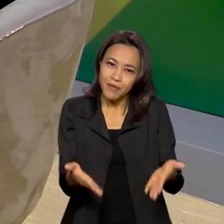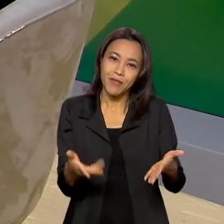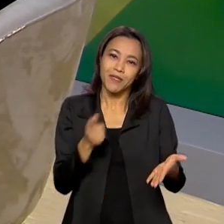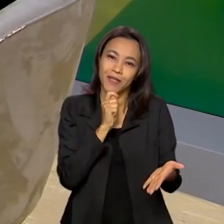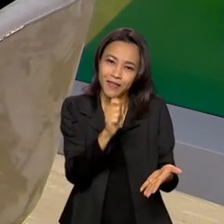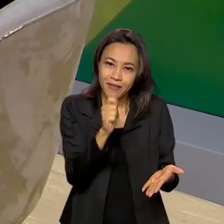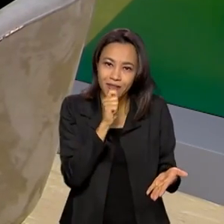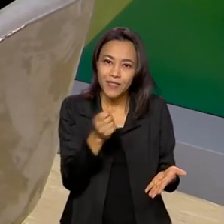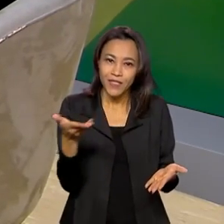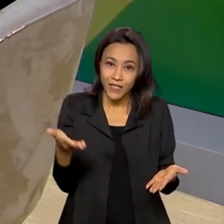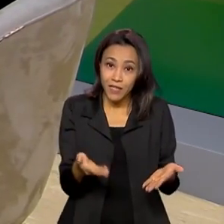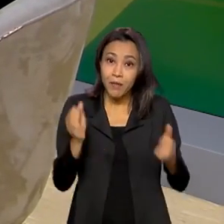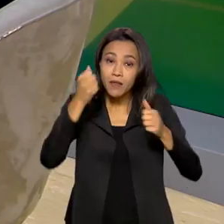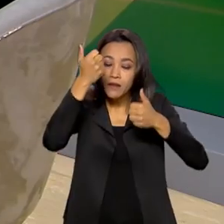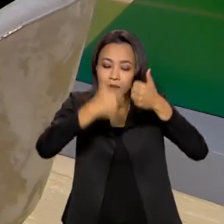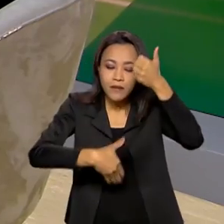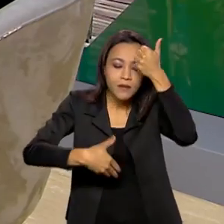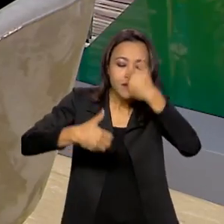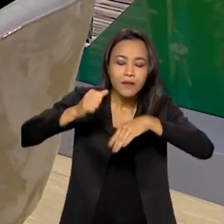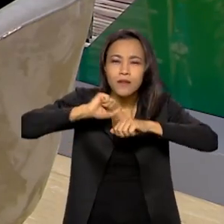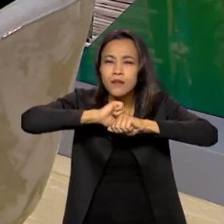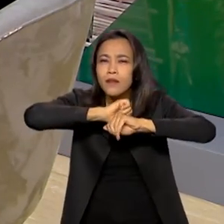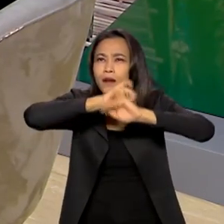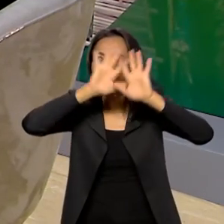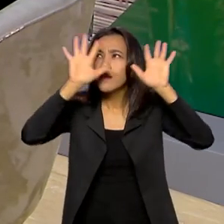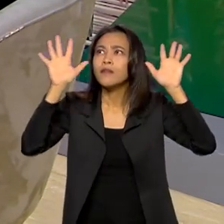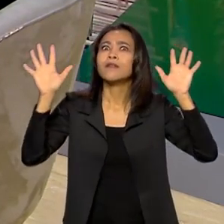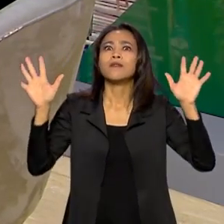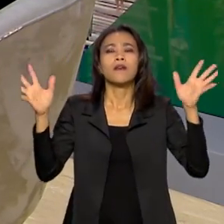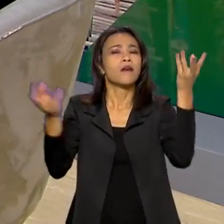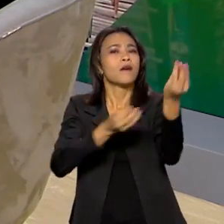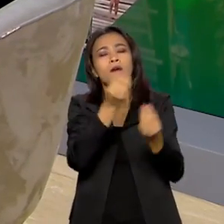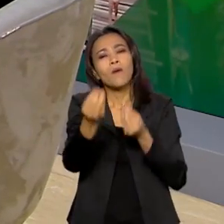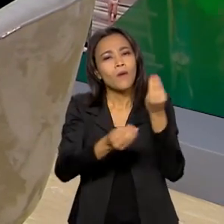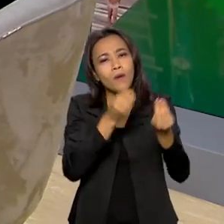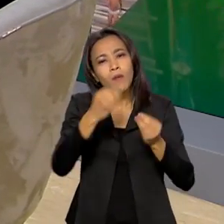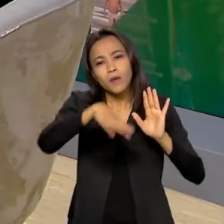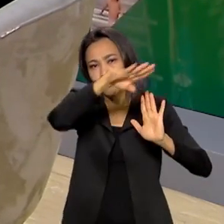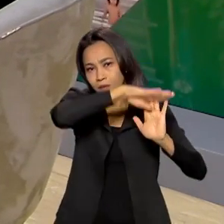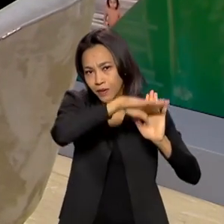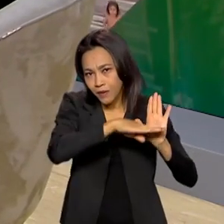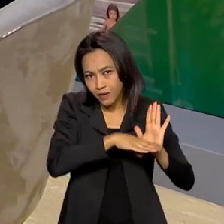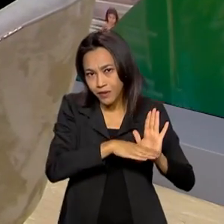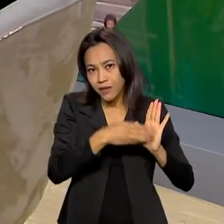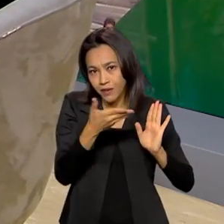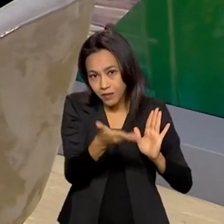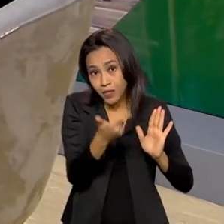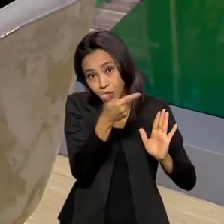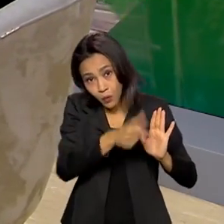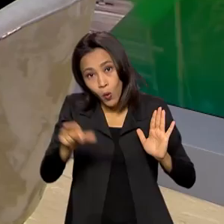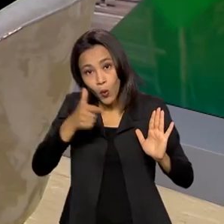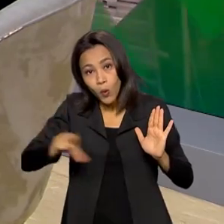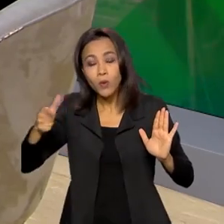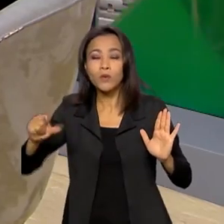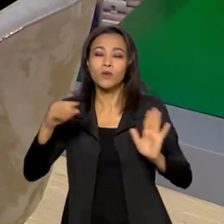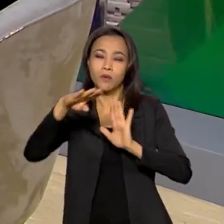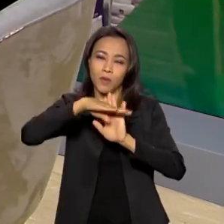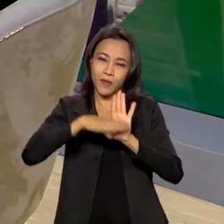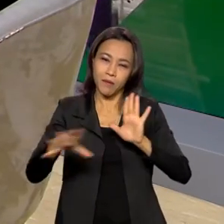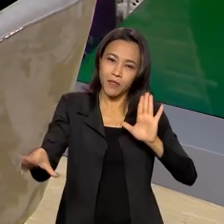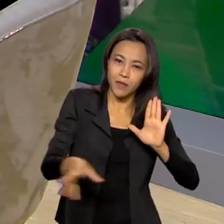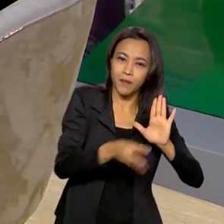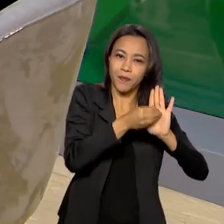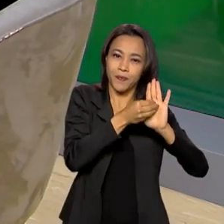no Brasil em pauta para esclarecer pra gente um pouco né o funcionamento do auxílio Brasil e desses programas que se associam ao auxílio